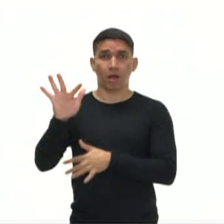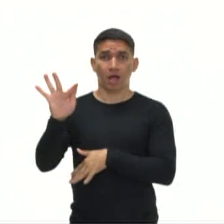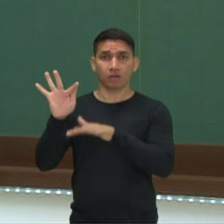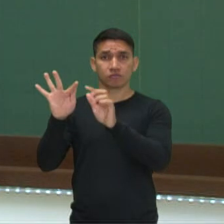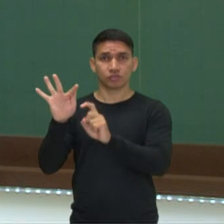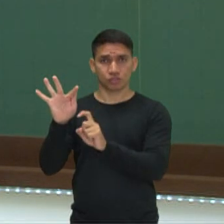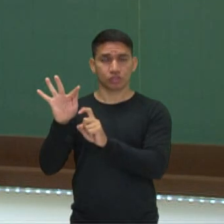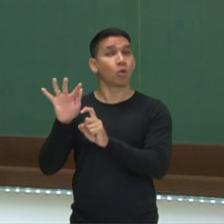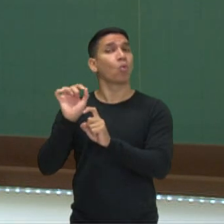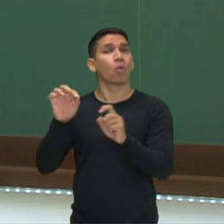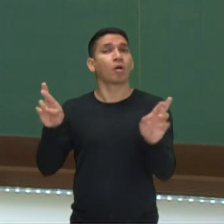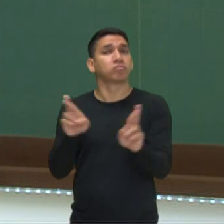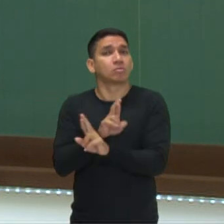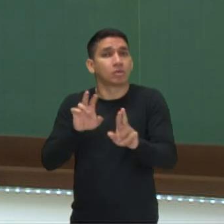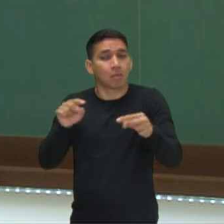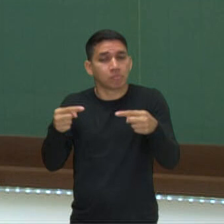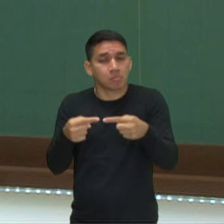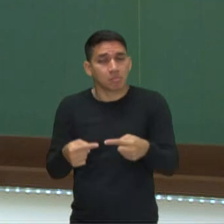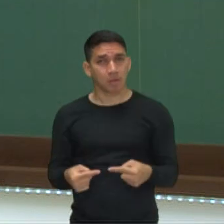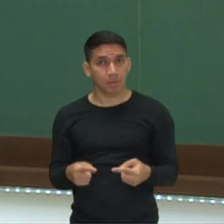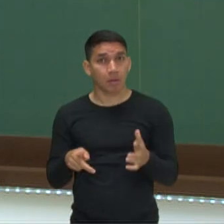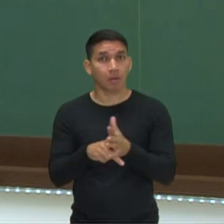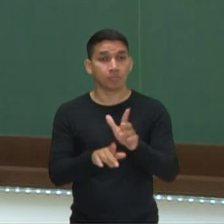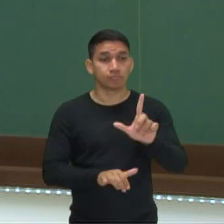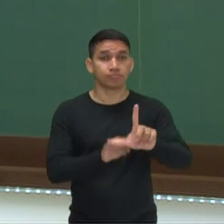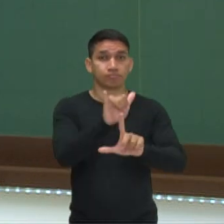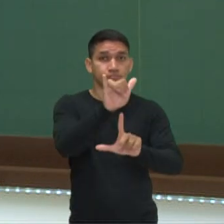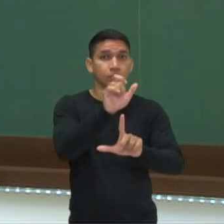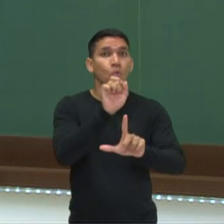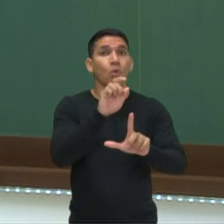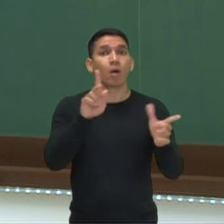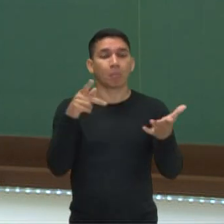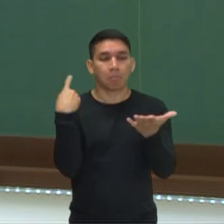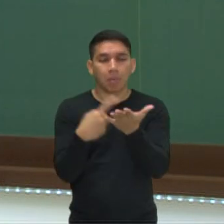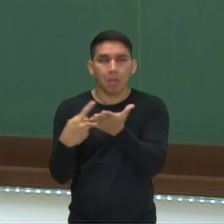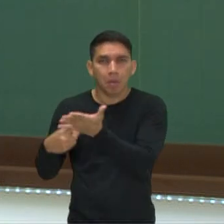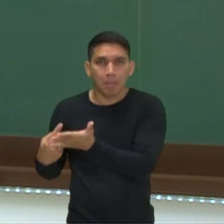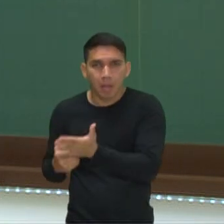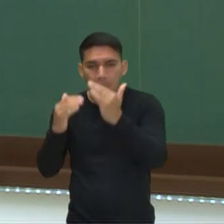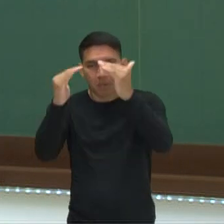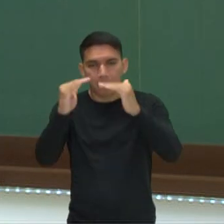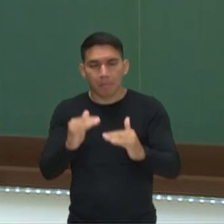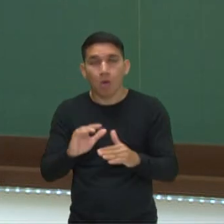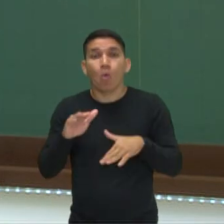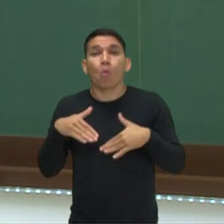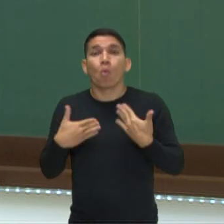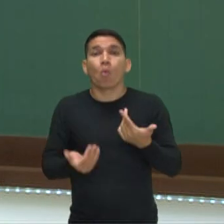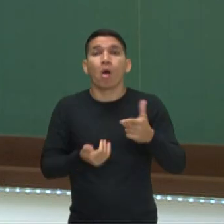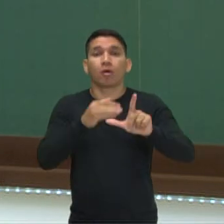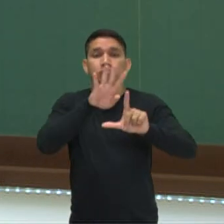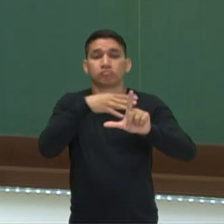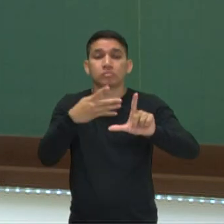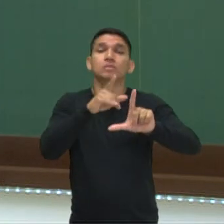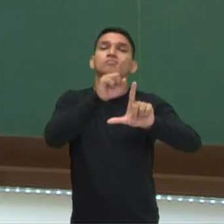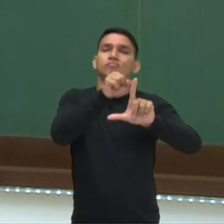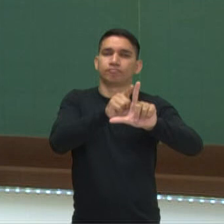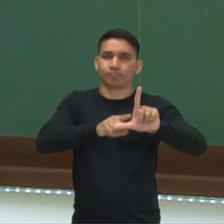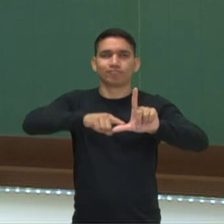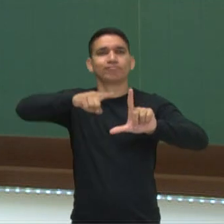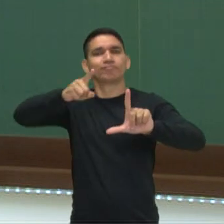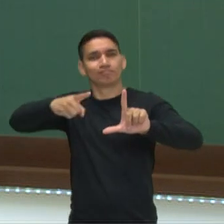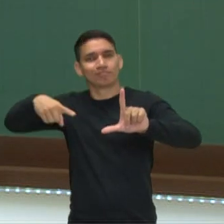ou seja, os respectivos valores de y, marcando na sequência os pontos no plano cartesiano e